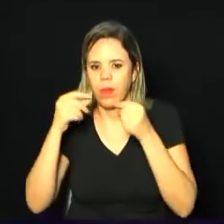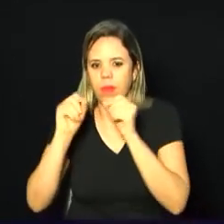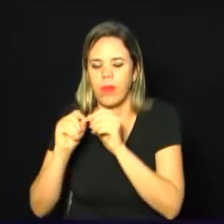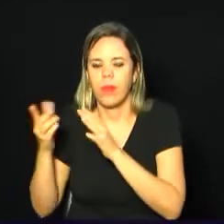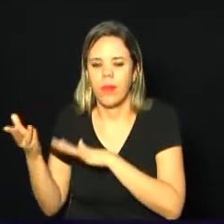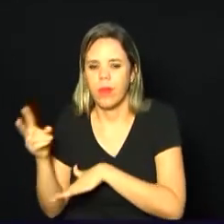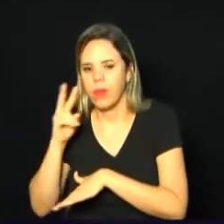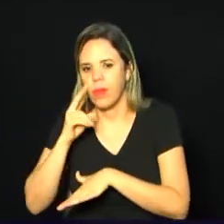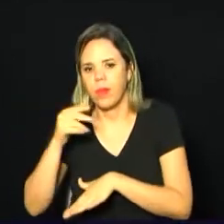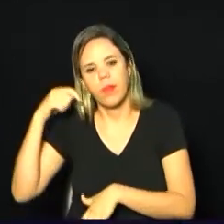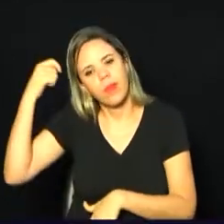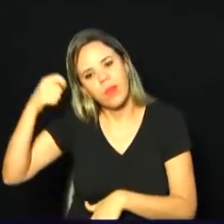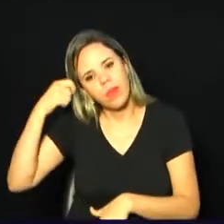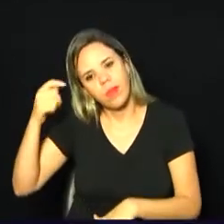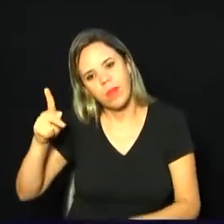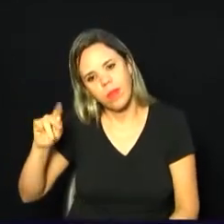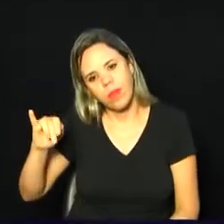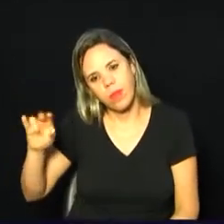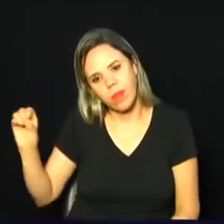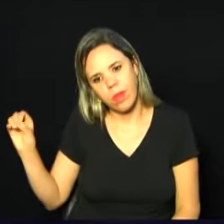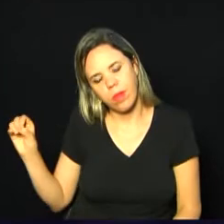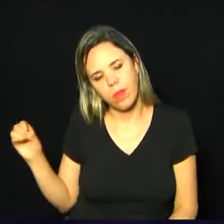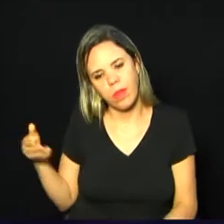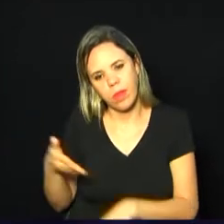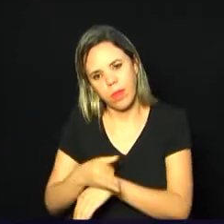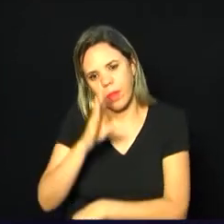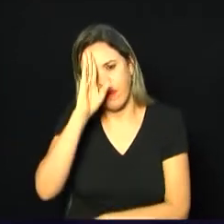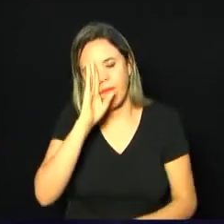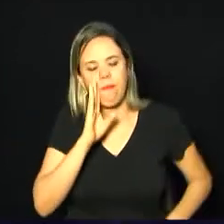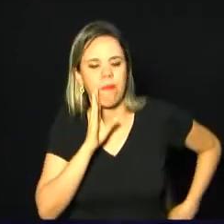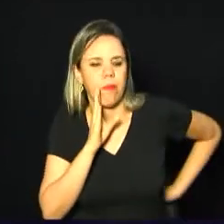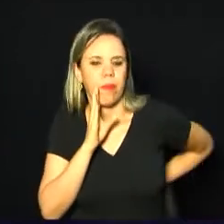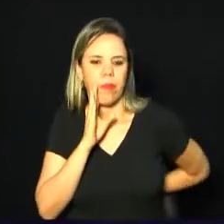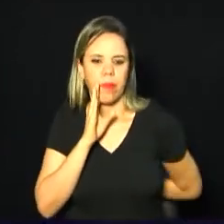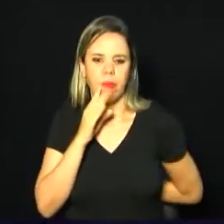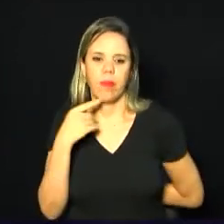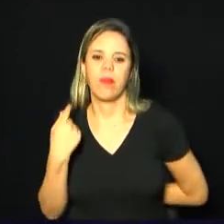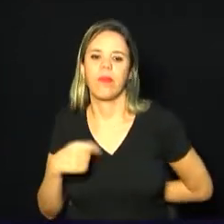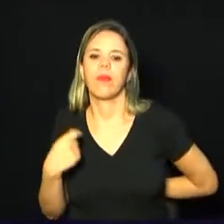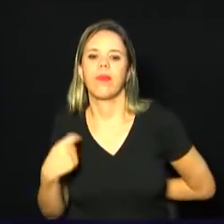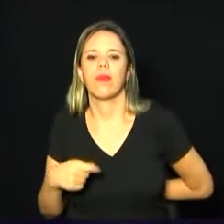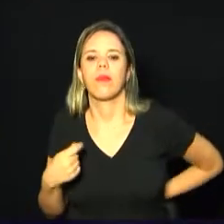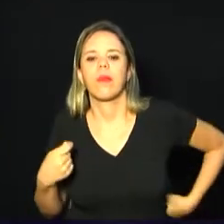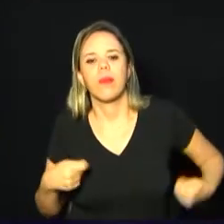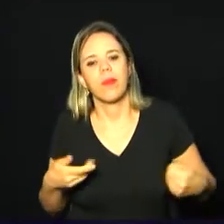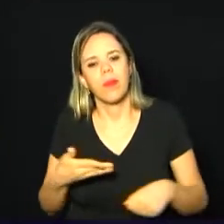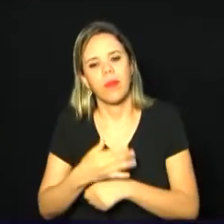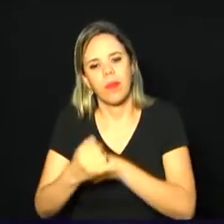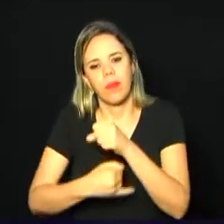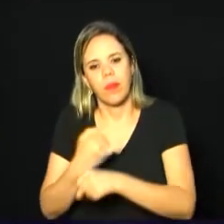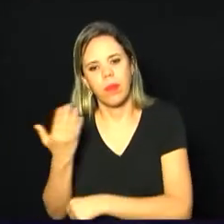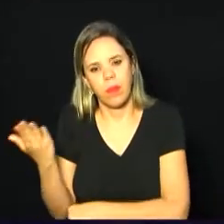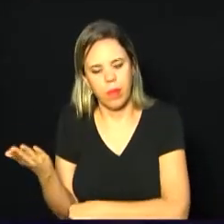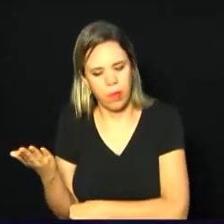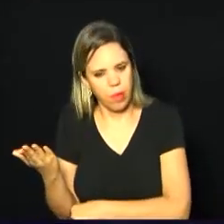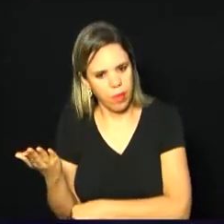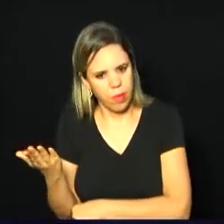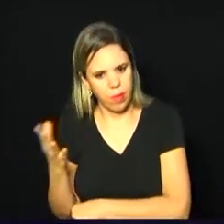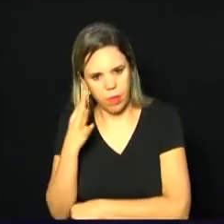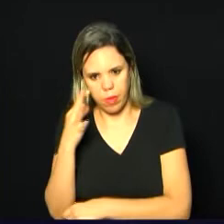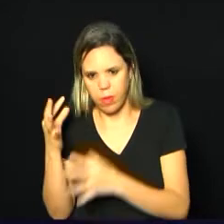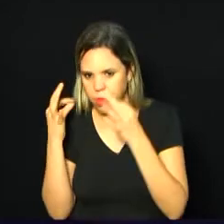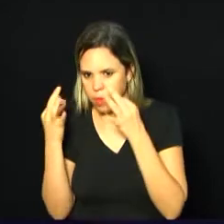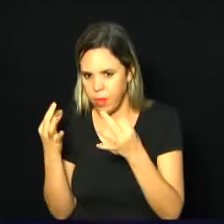com o ator Kiko Mascarenhas A entrada é gratuita mas é preciso retirar o ingresso no site sympla e